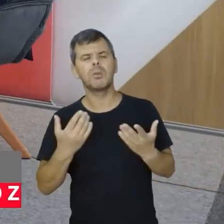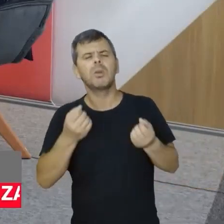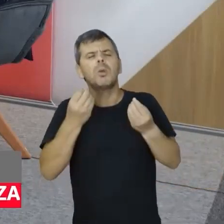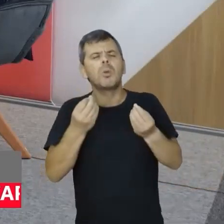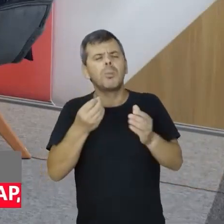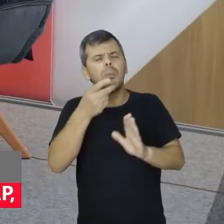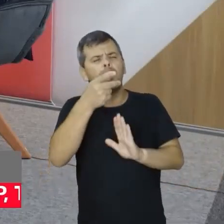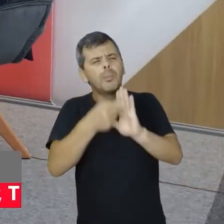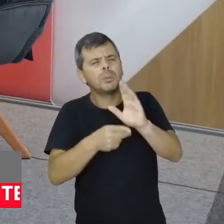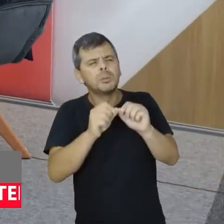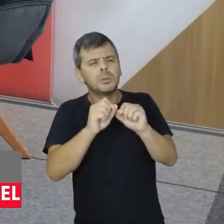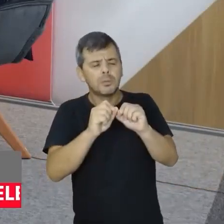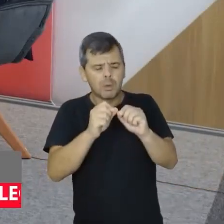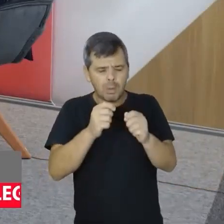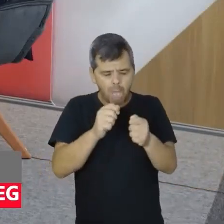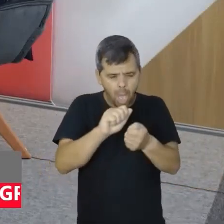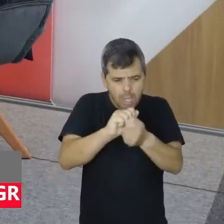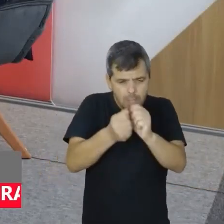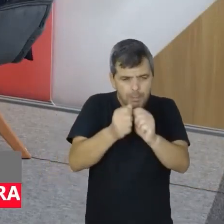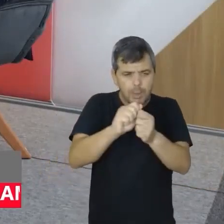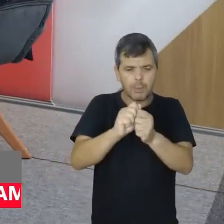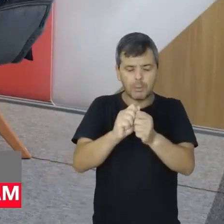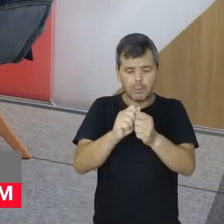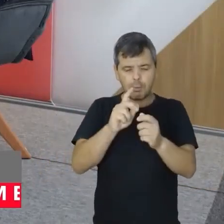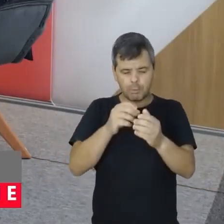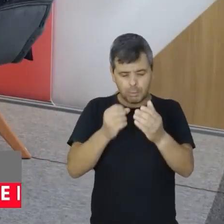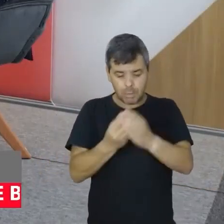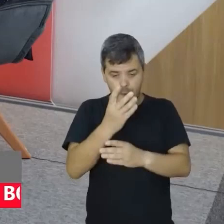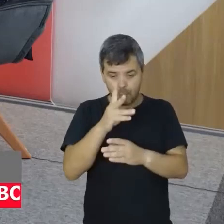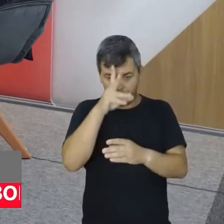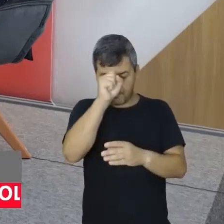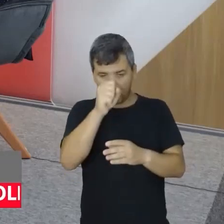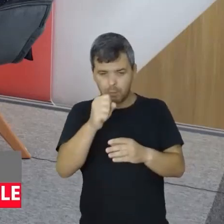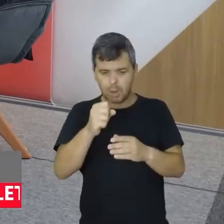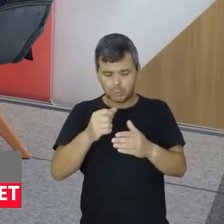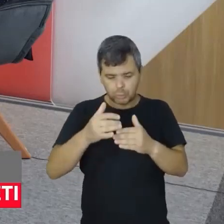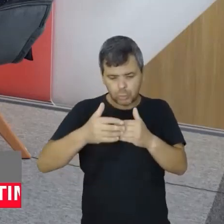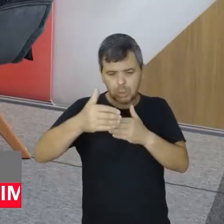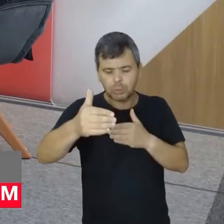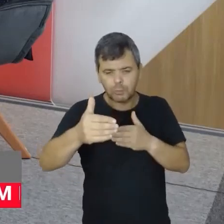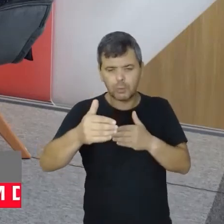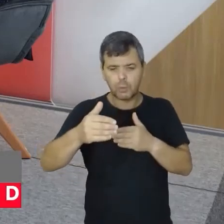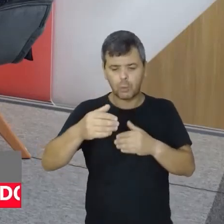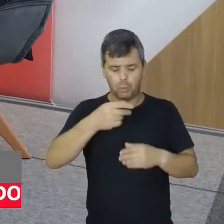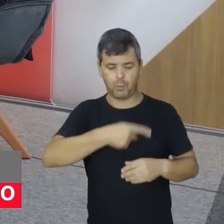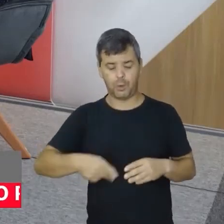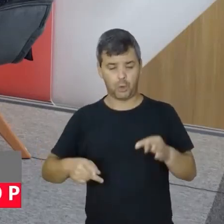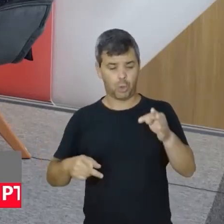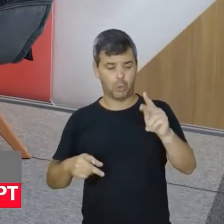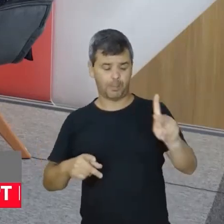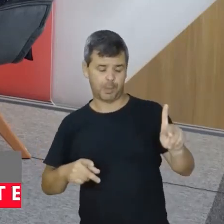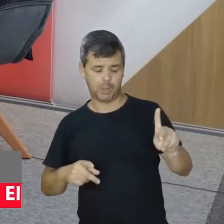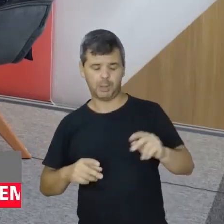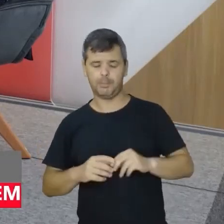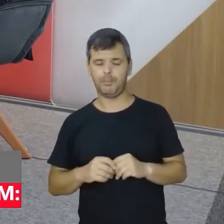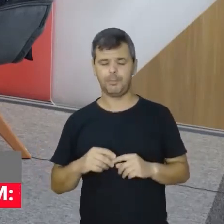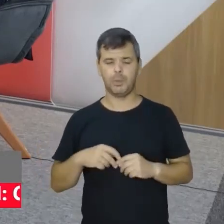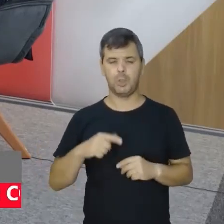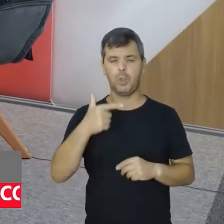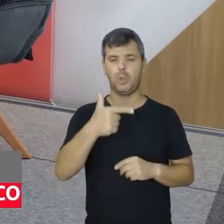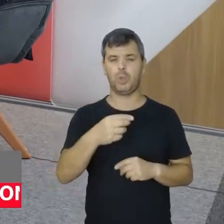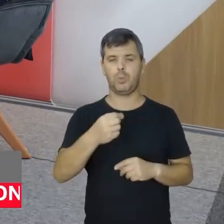que o programa ele foi aprimorado e fortalecido ao longo dos governos petistas. Bom, o